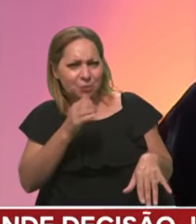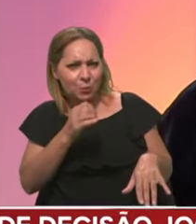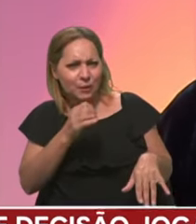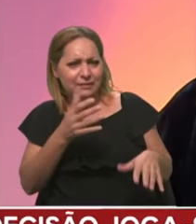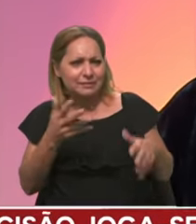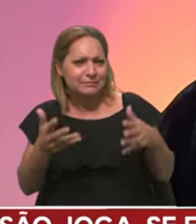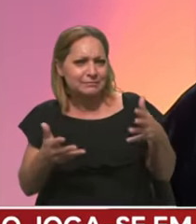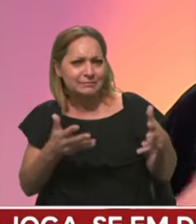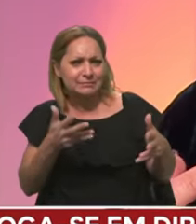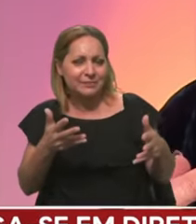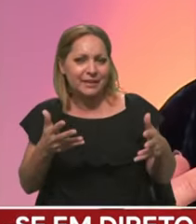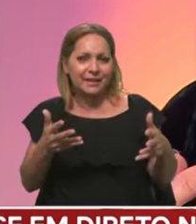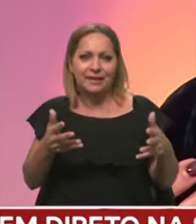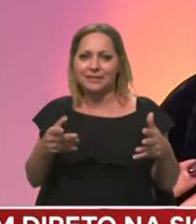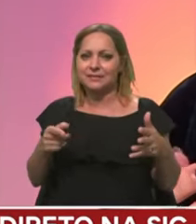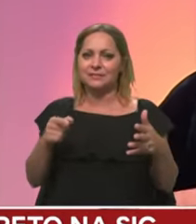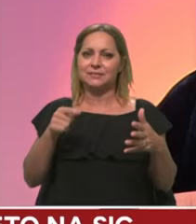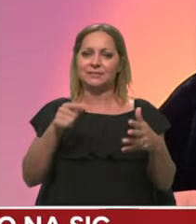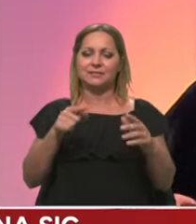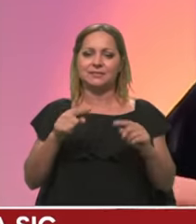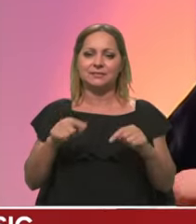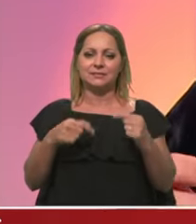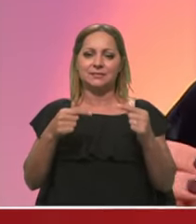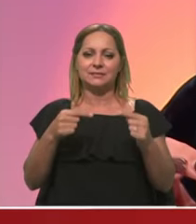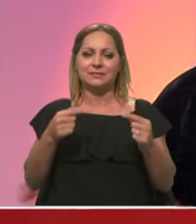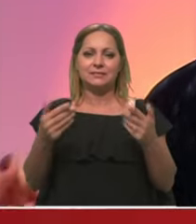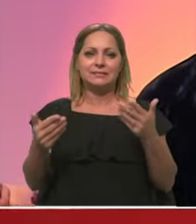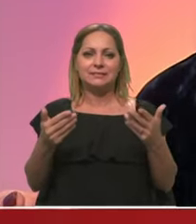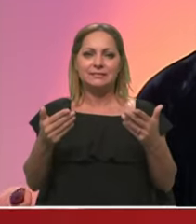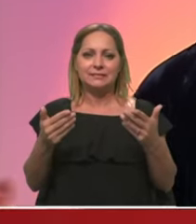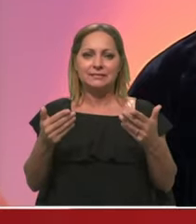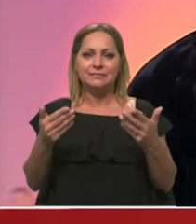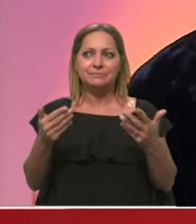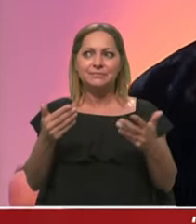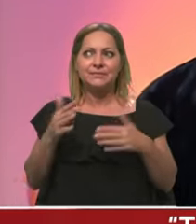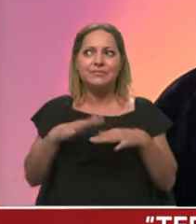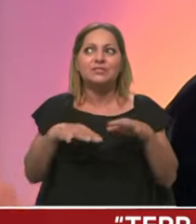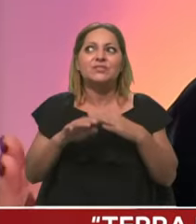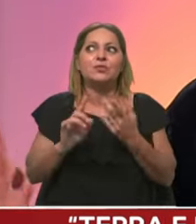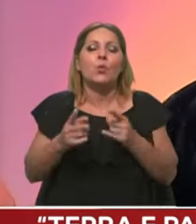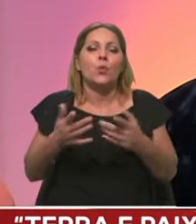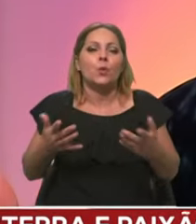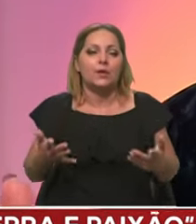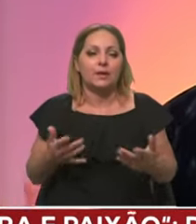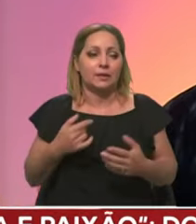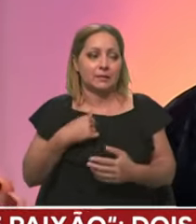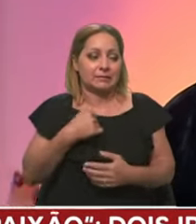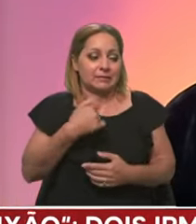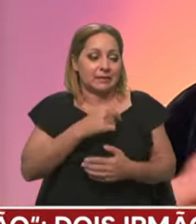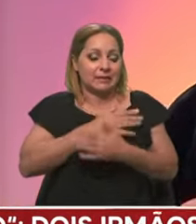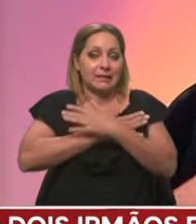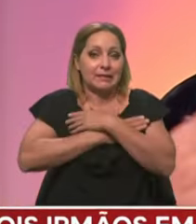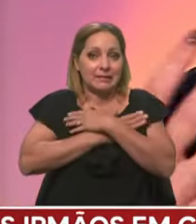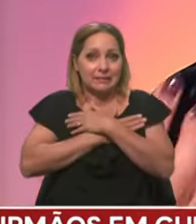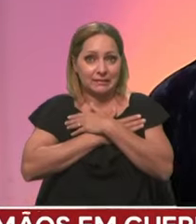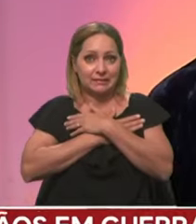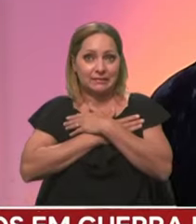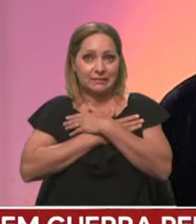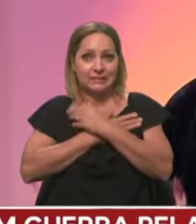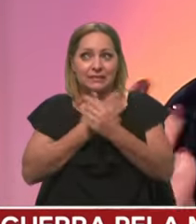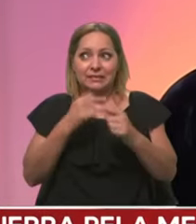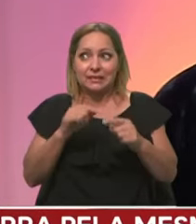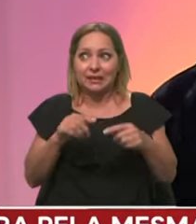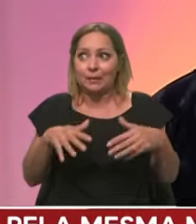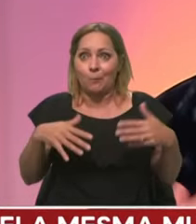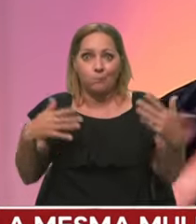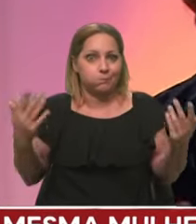e depois o quê e depois tu não encontras ninguém ninguém para fazer o quê quer dizer eu tenho amigos eu tenho colegas de trabalho